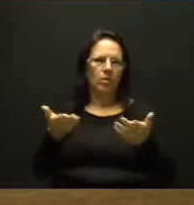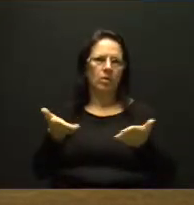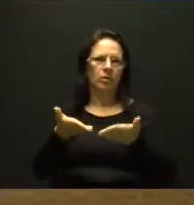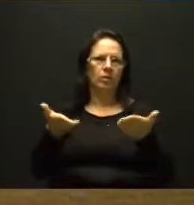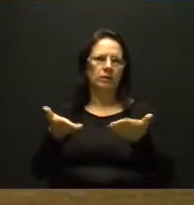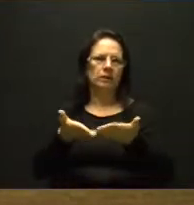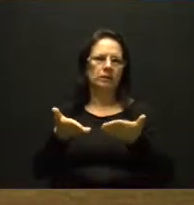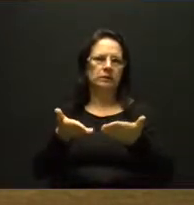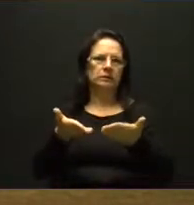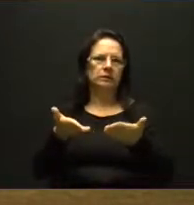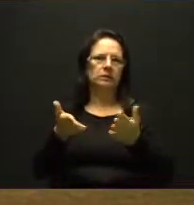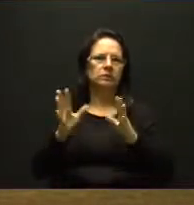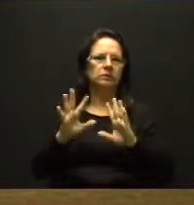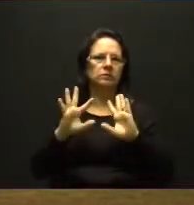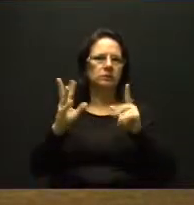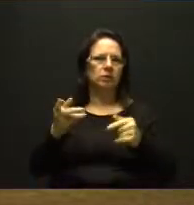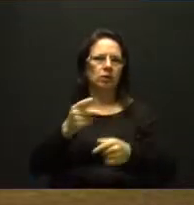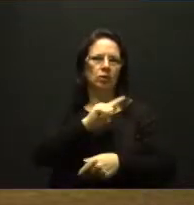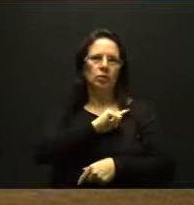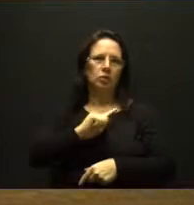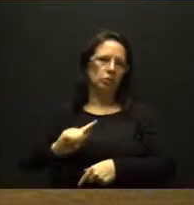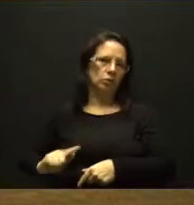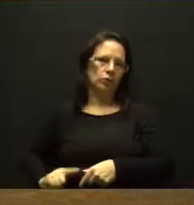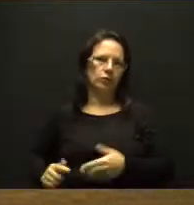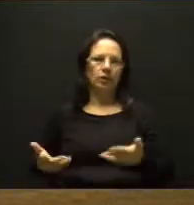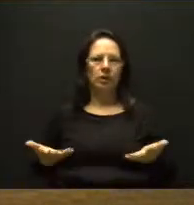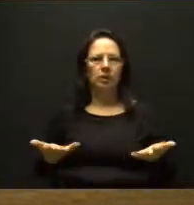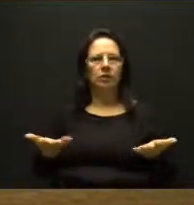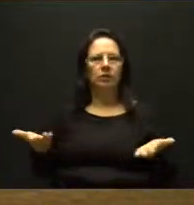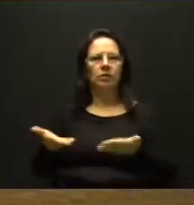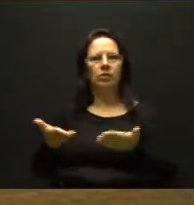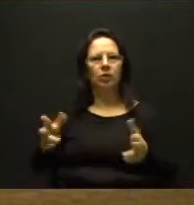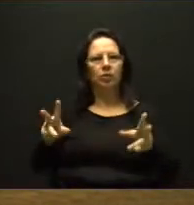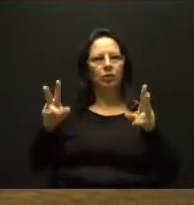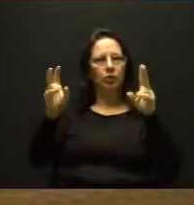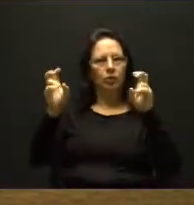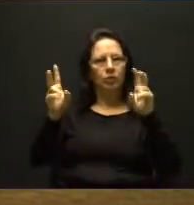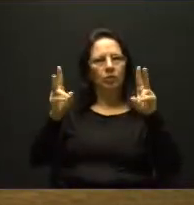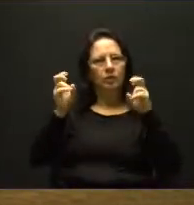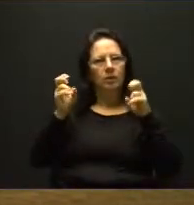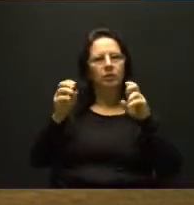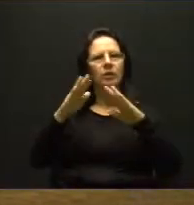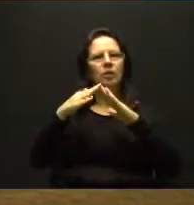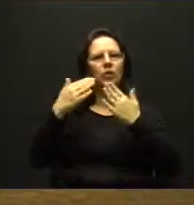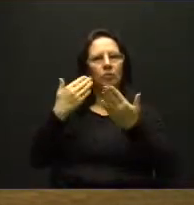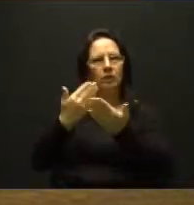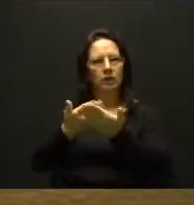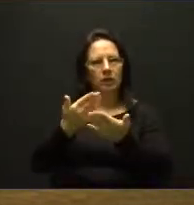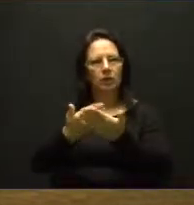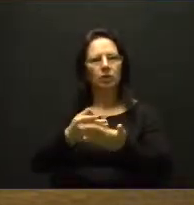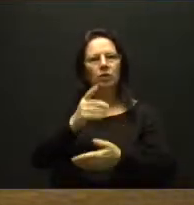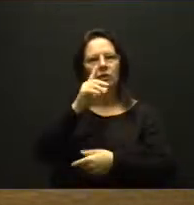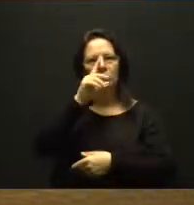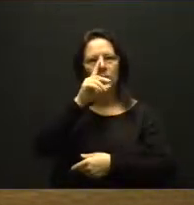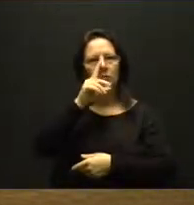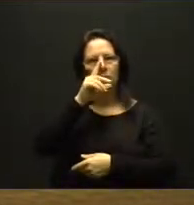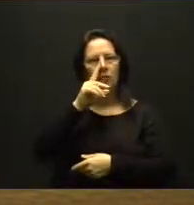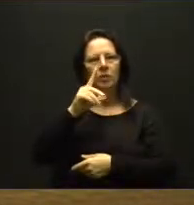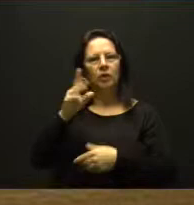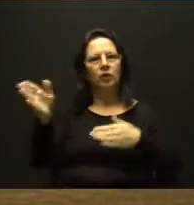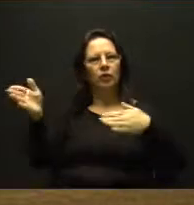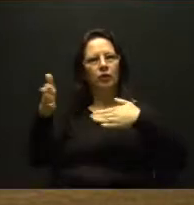é agora com um governo que se encontra presente estamos observando mais uma creche correndo risco de